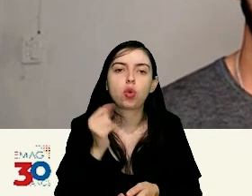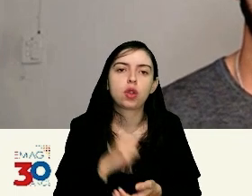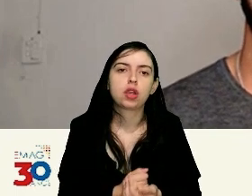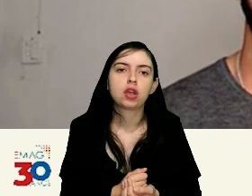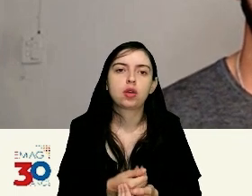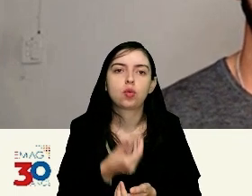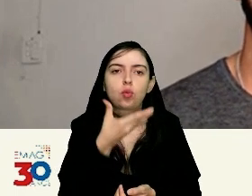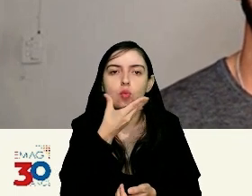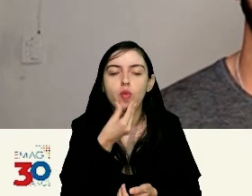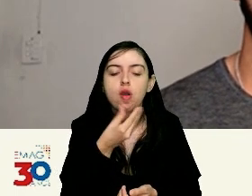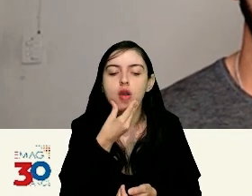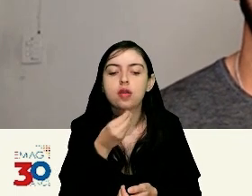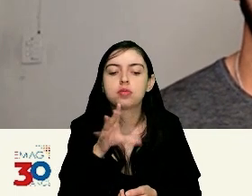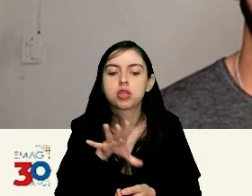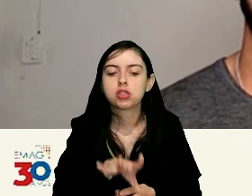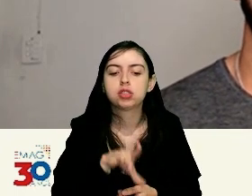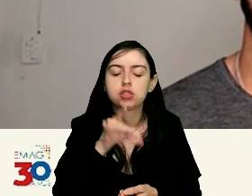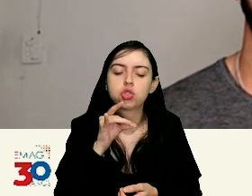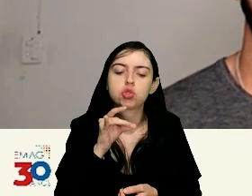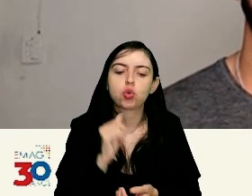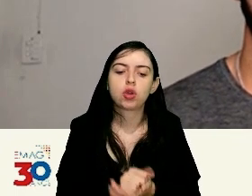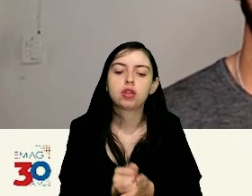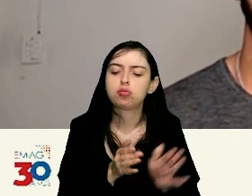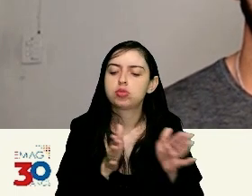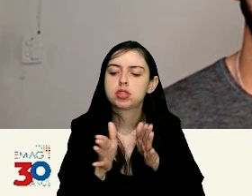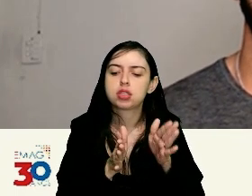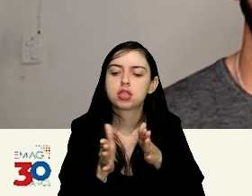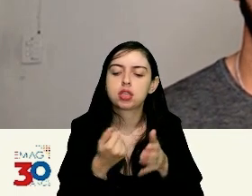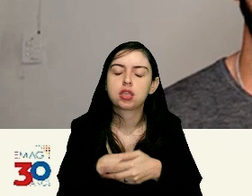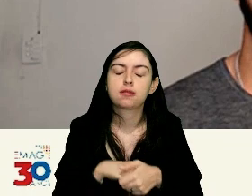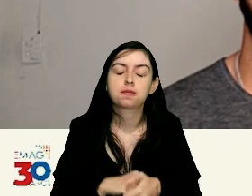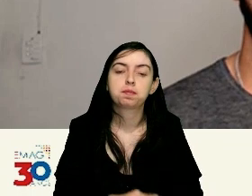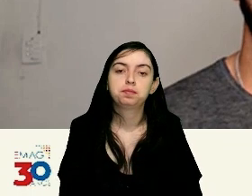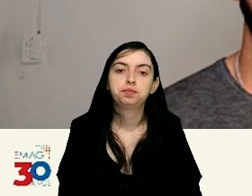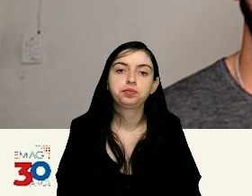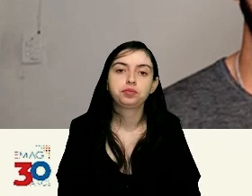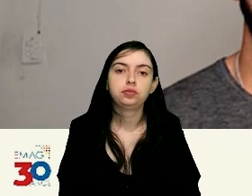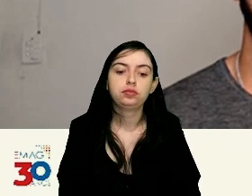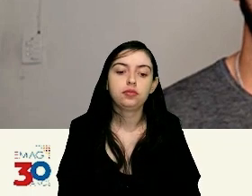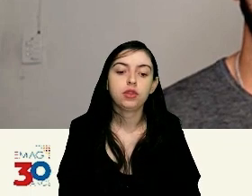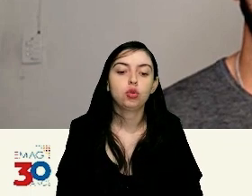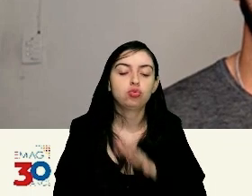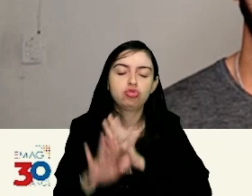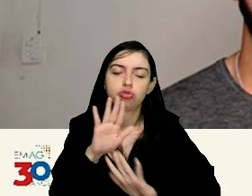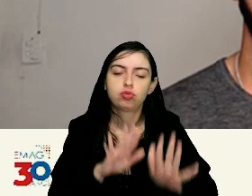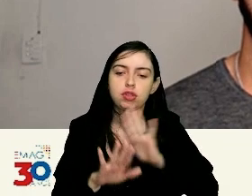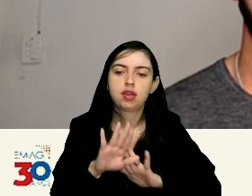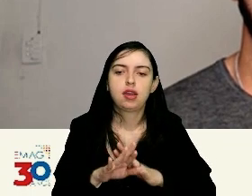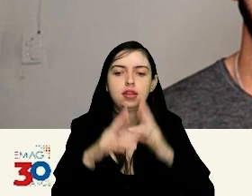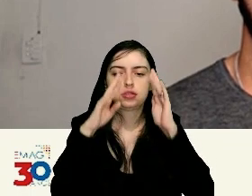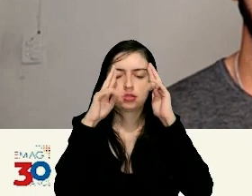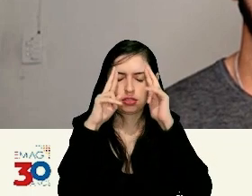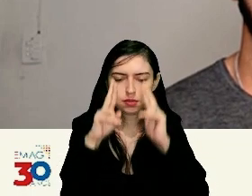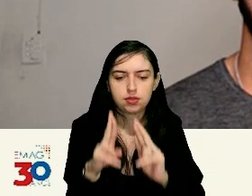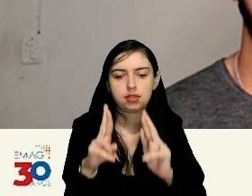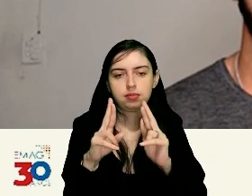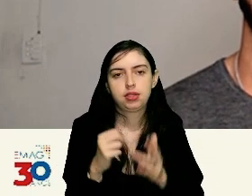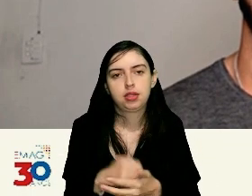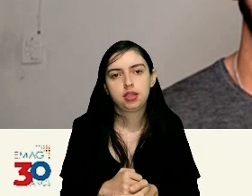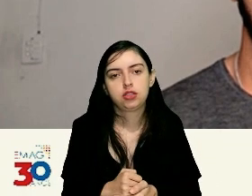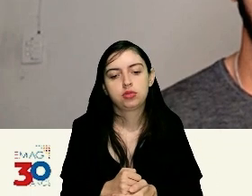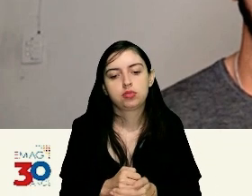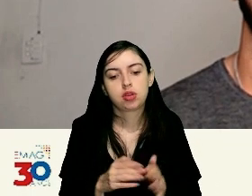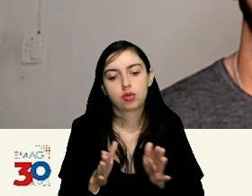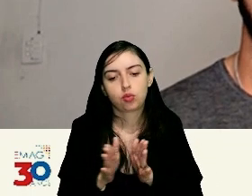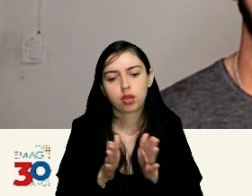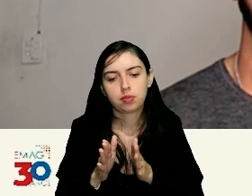escolher o caminho que ele quer seguir. E o caminho do cuidado e da responsabilidade é um caminho mais trabalhoso.